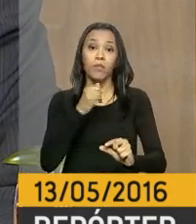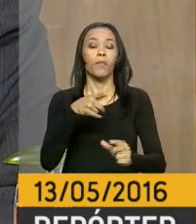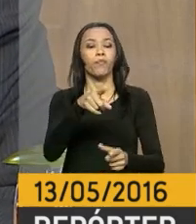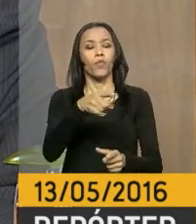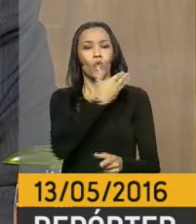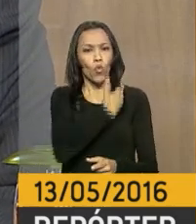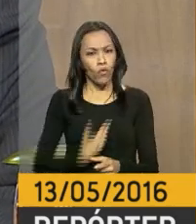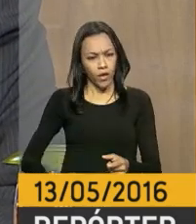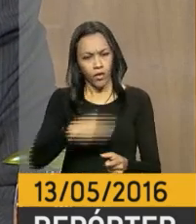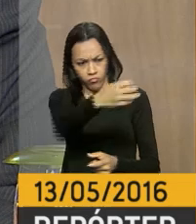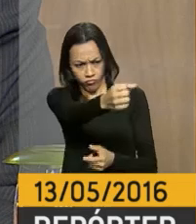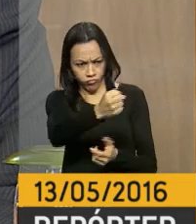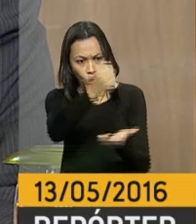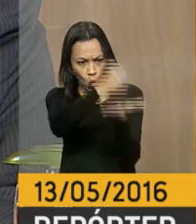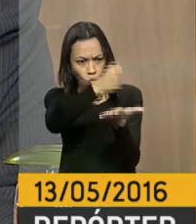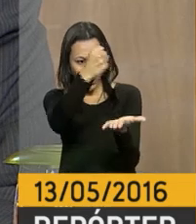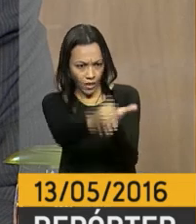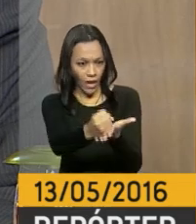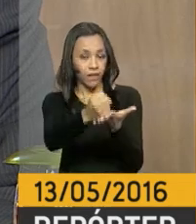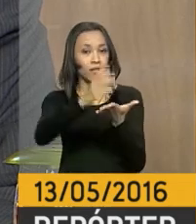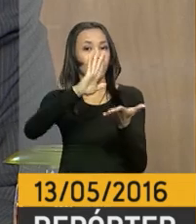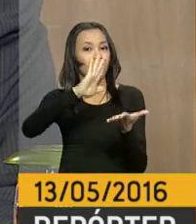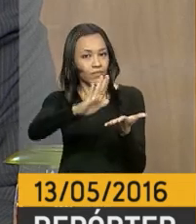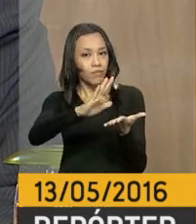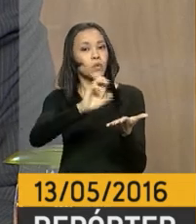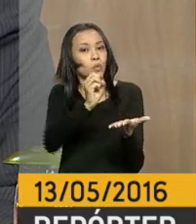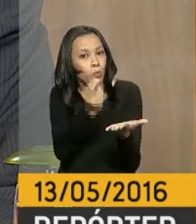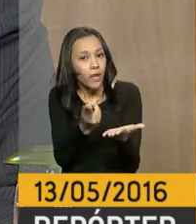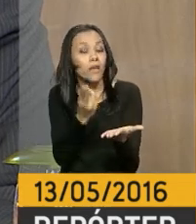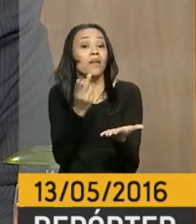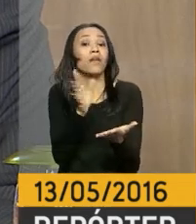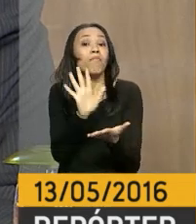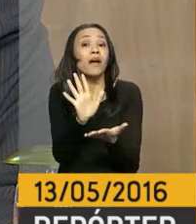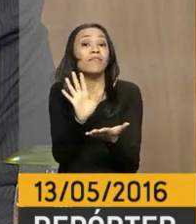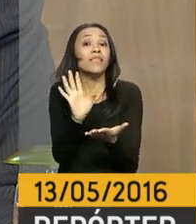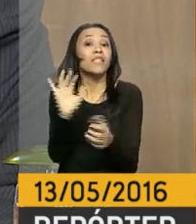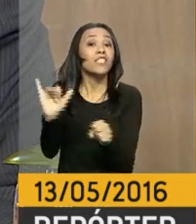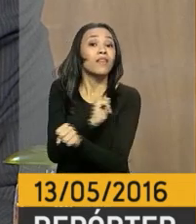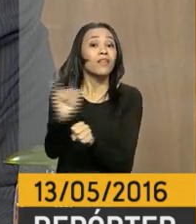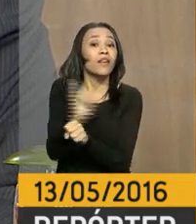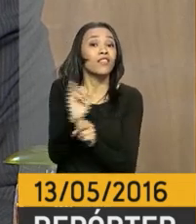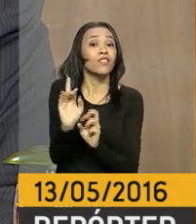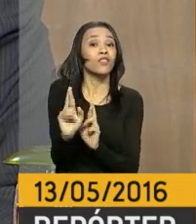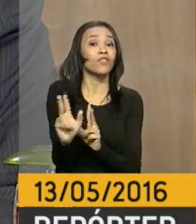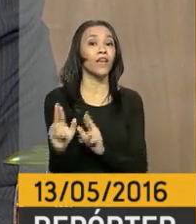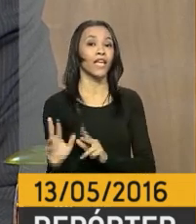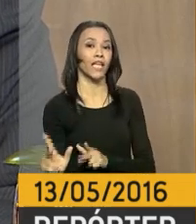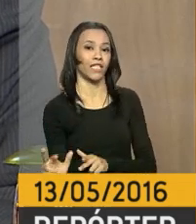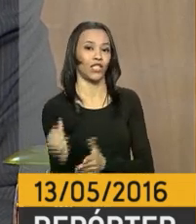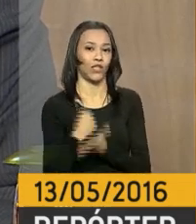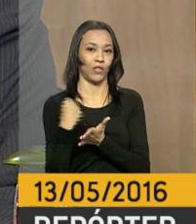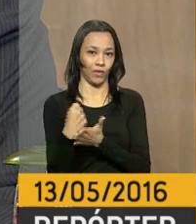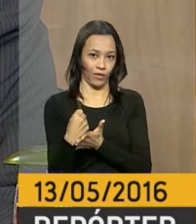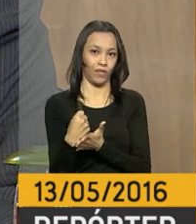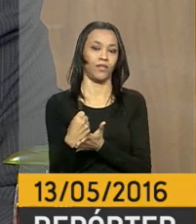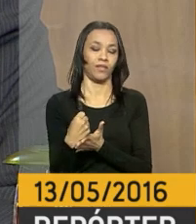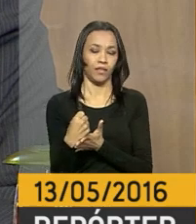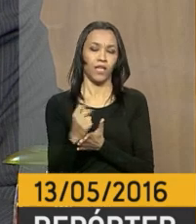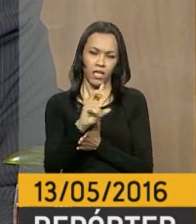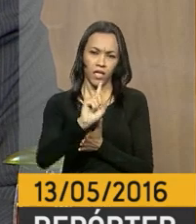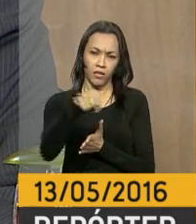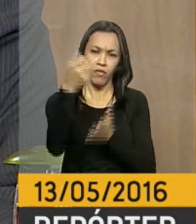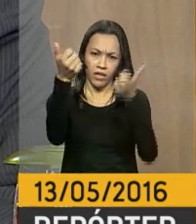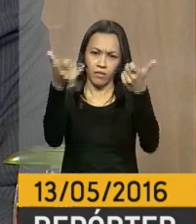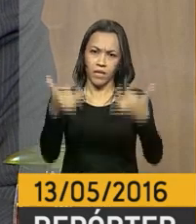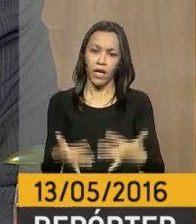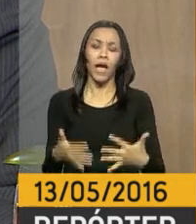de 51 formas diferentes o que na verdade será revisto nós queremos em 31